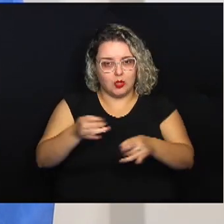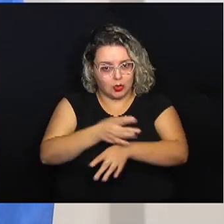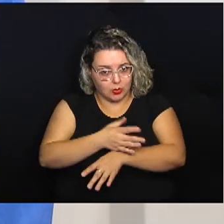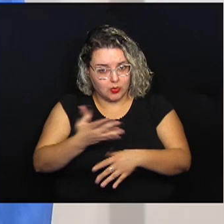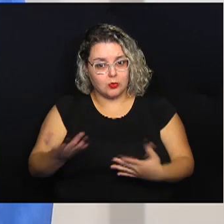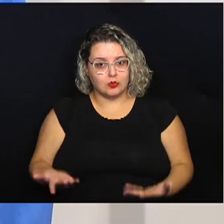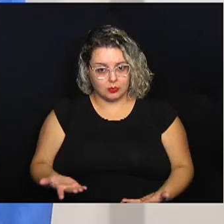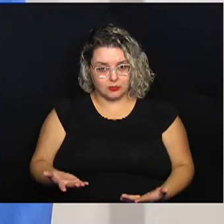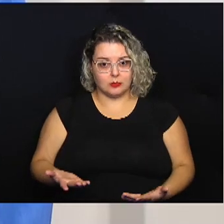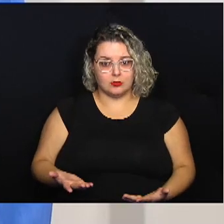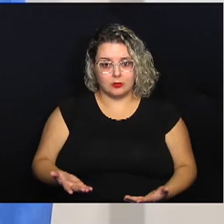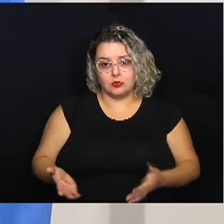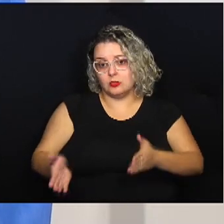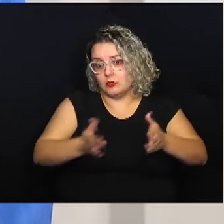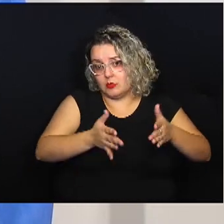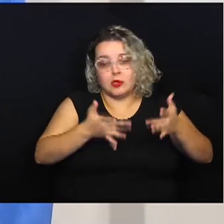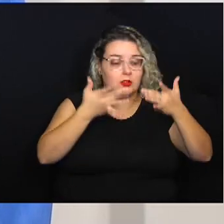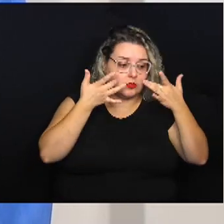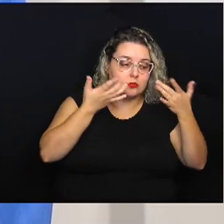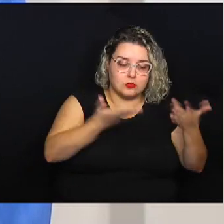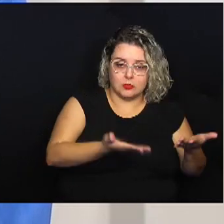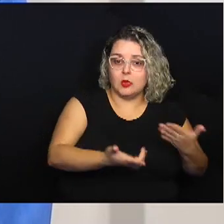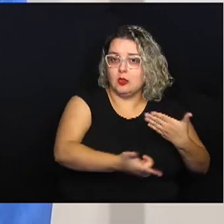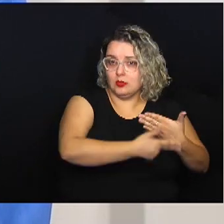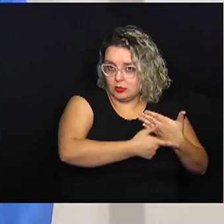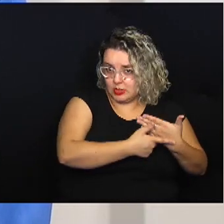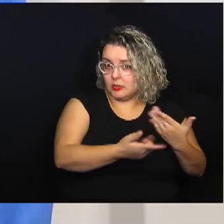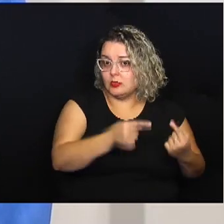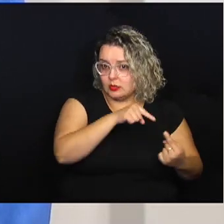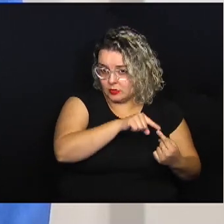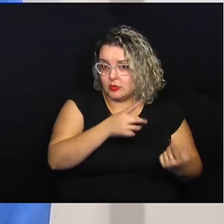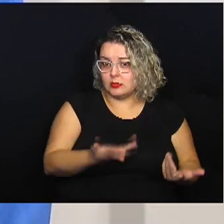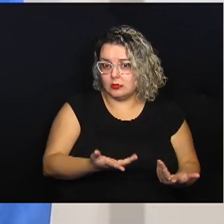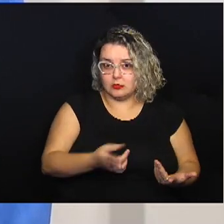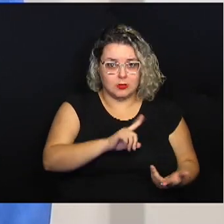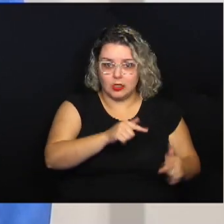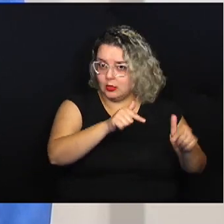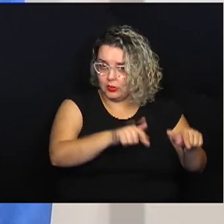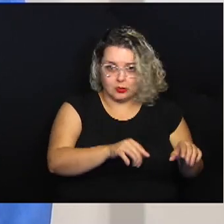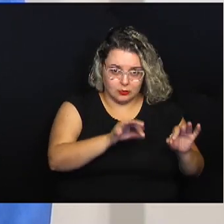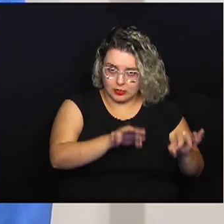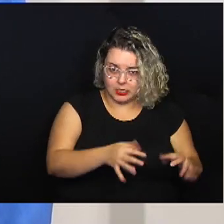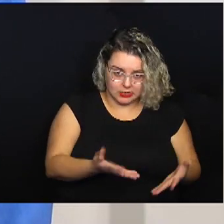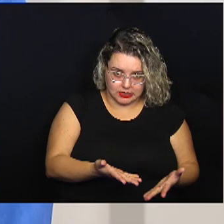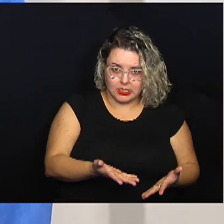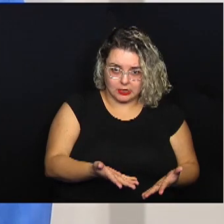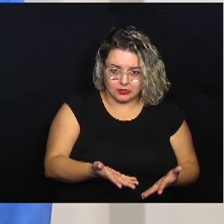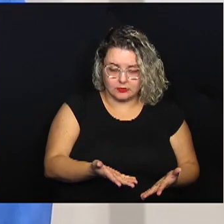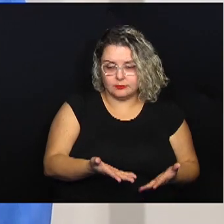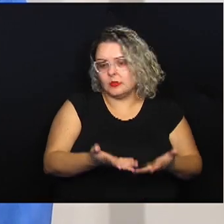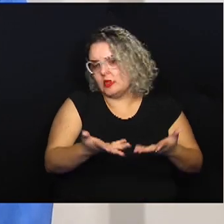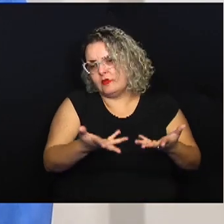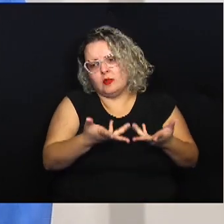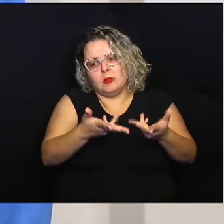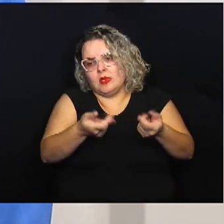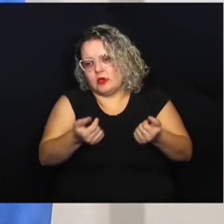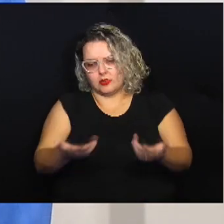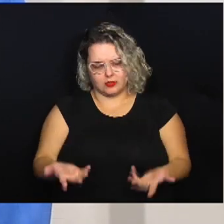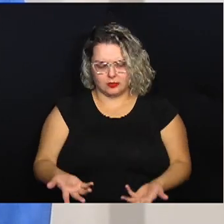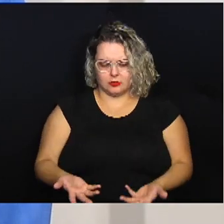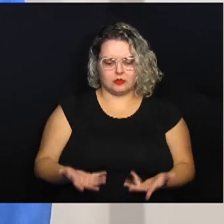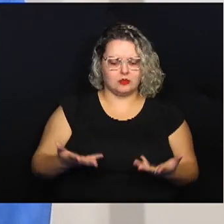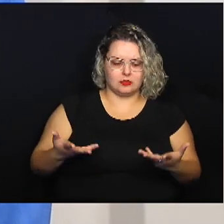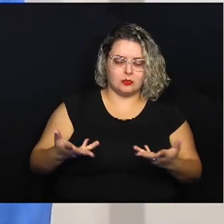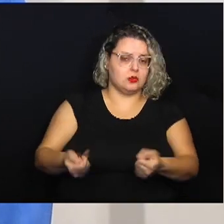ficamos lá no Teatro Bento Quirino, cumpriu um papel, uma finalidade, mas não era o local adequado. E foi incrível como todos